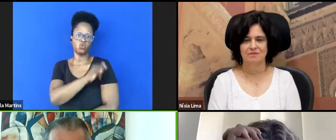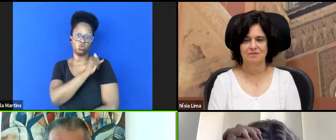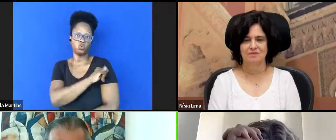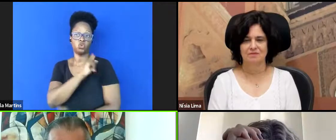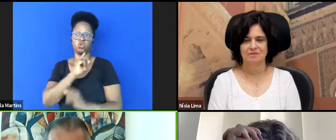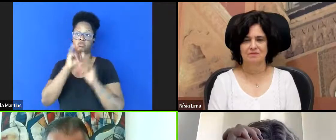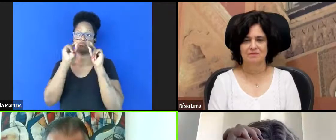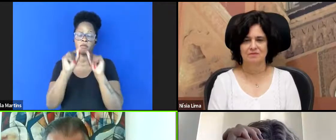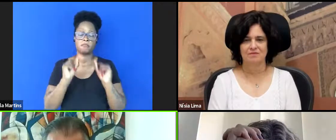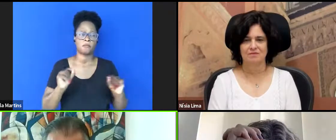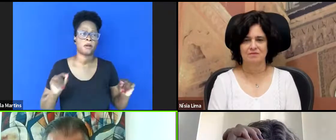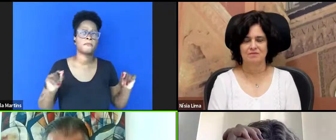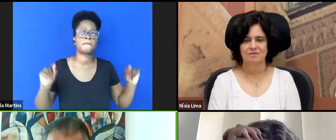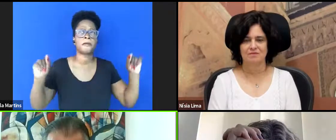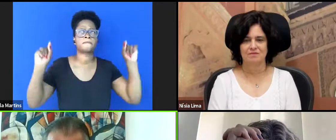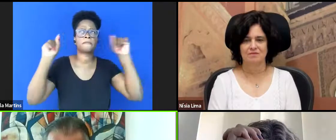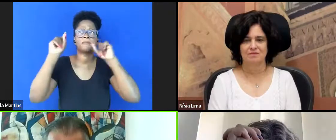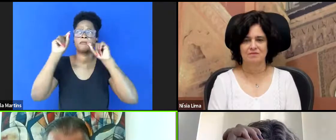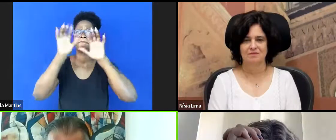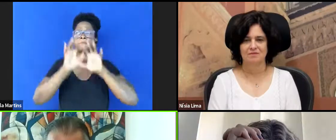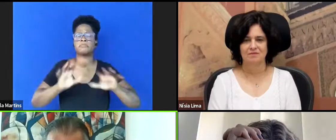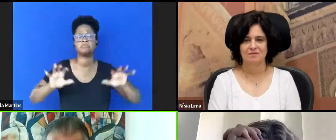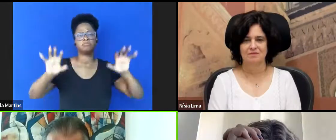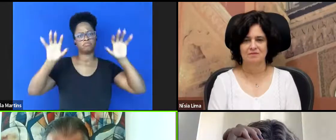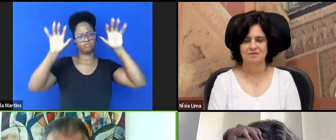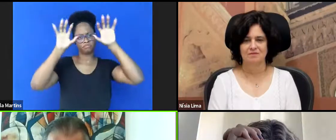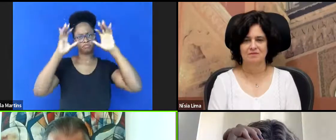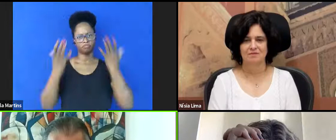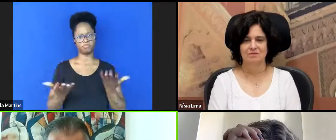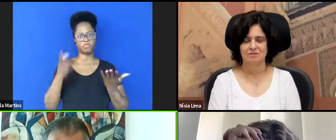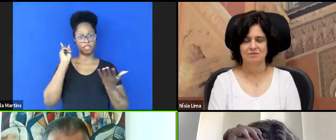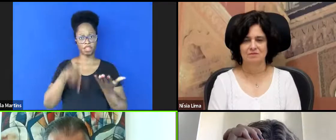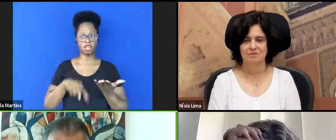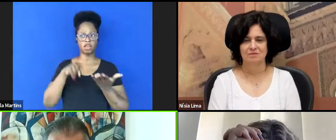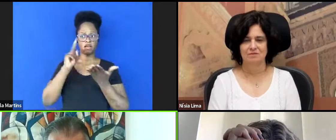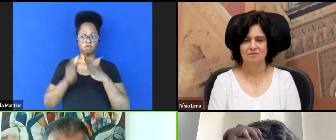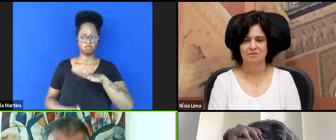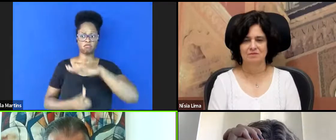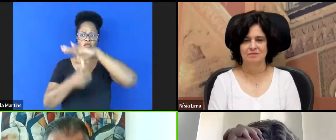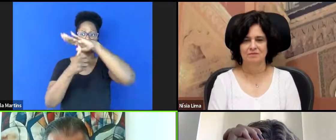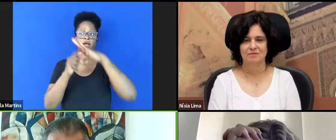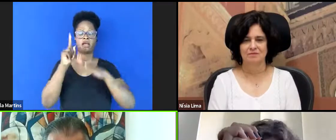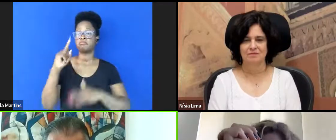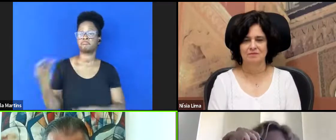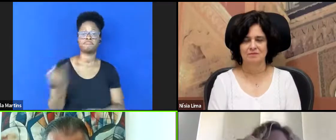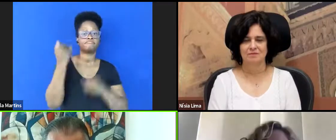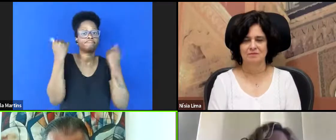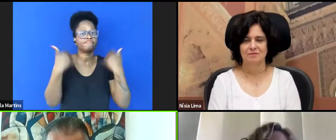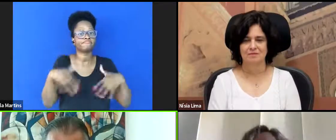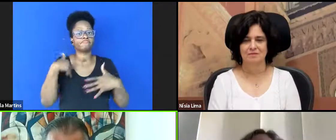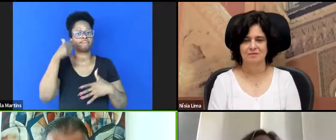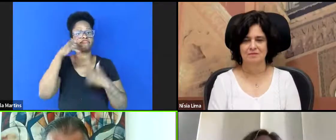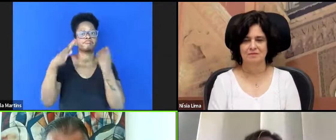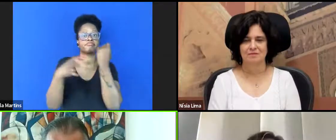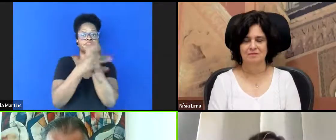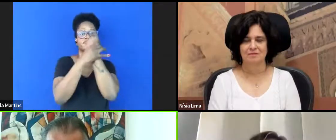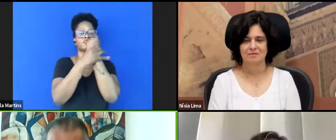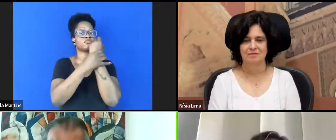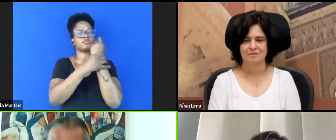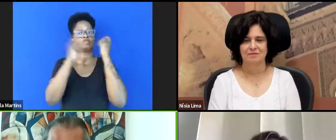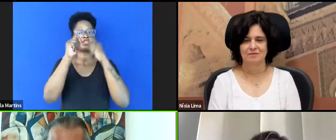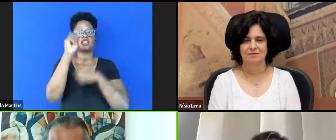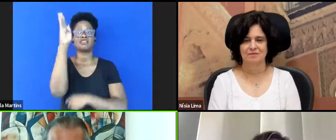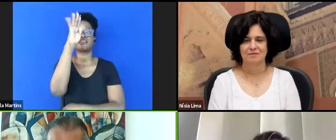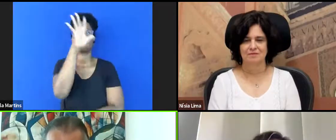vários centros regionais. Estes centros são fundamentais para garantir uma dimensão